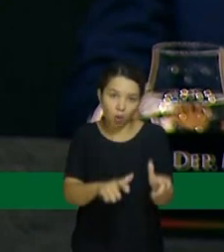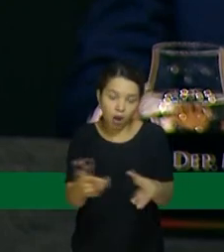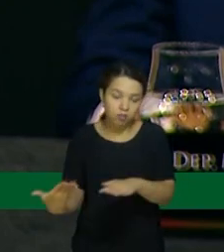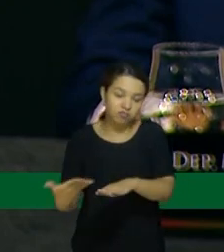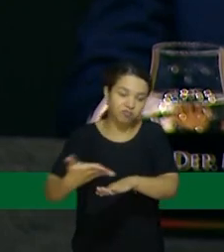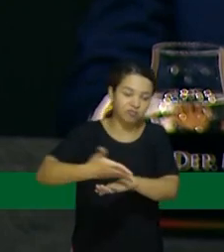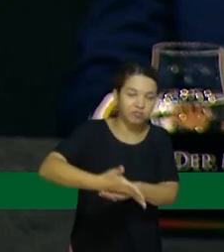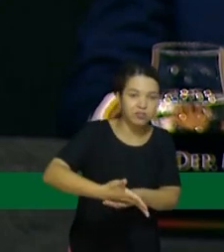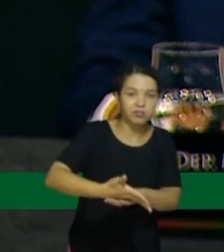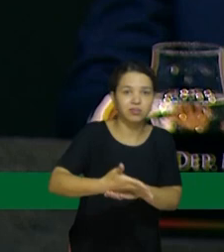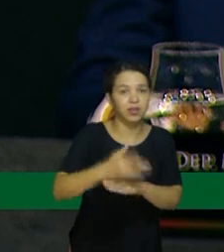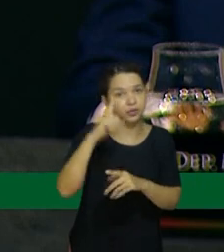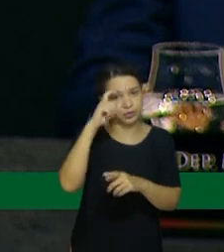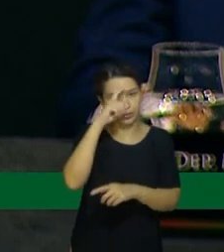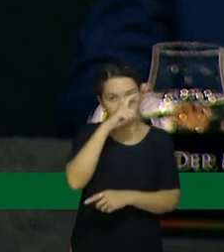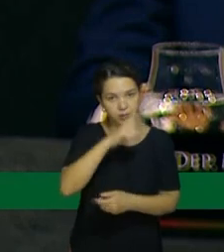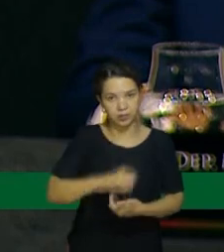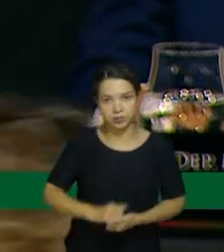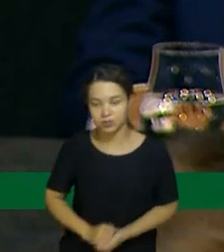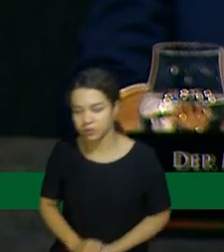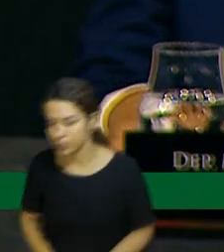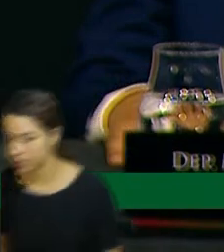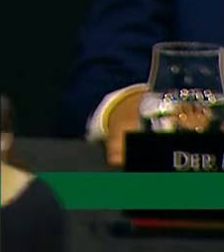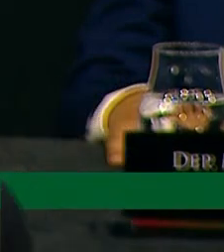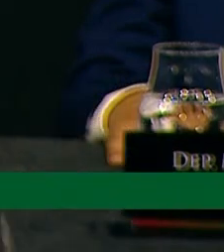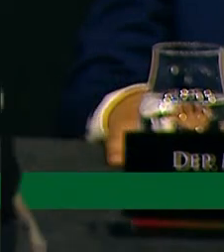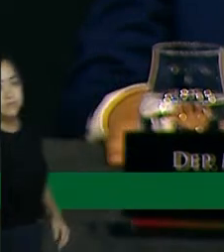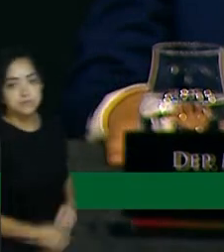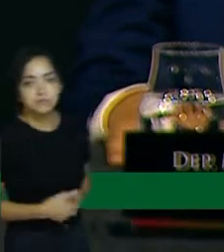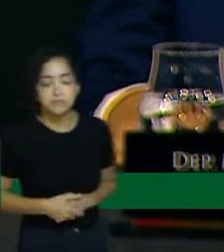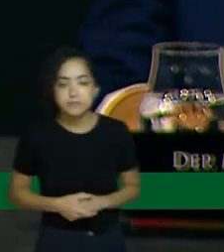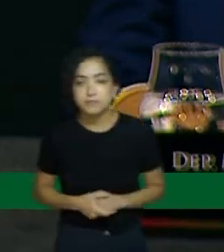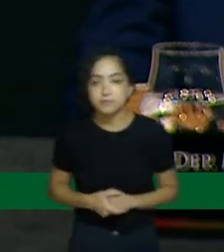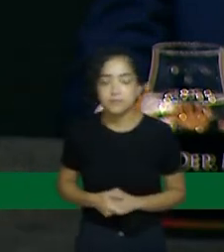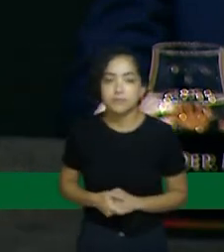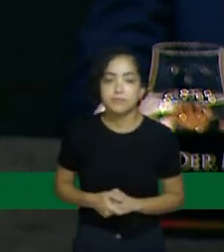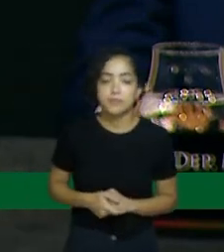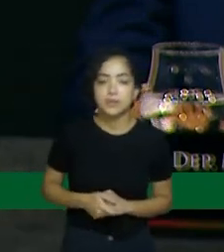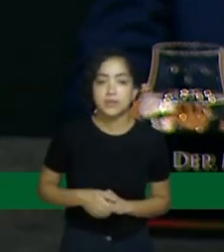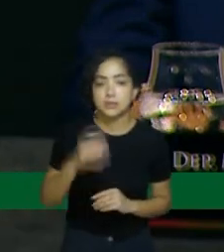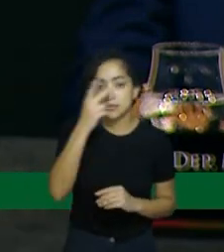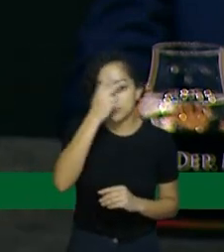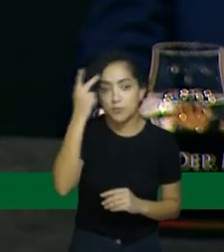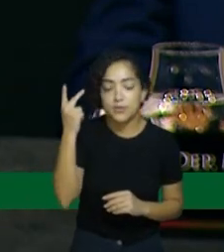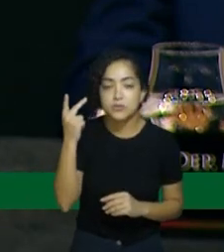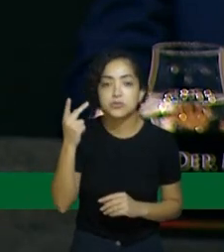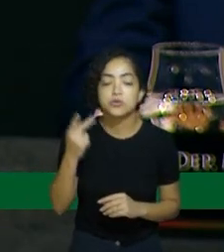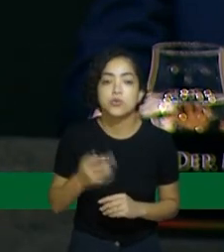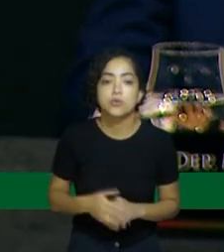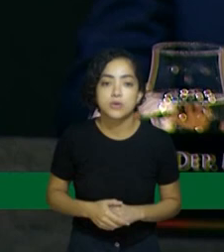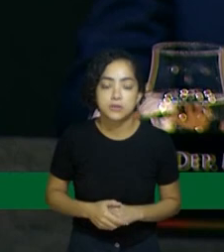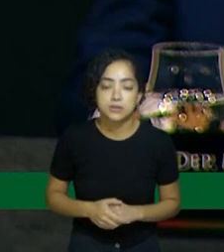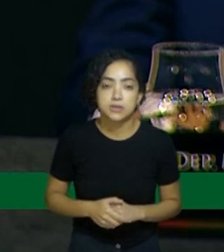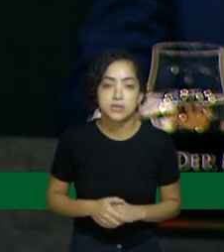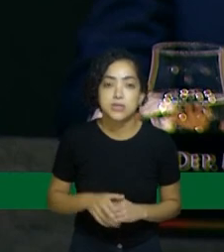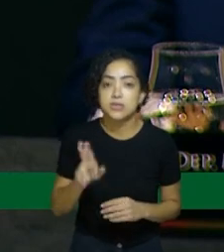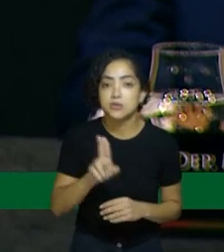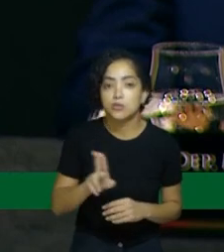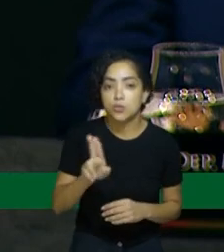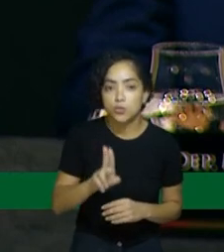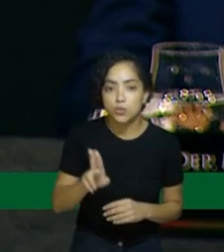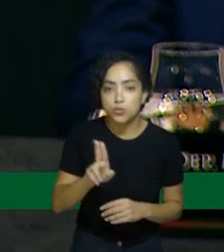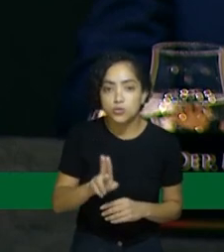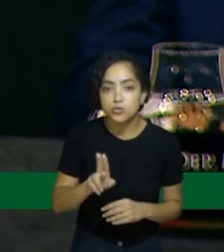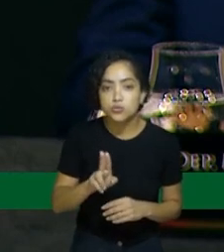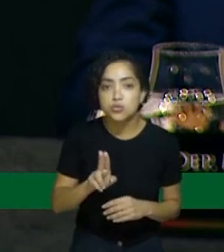seus postos de saúde São pessoas que elas fazem uso de um